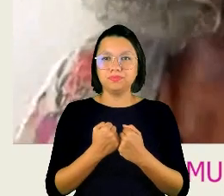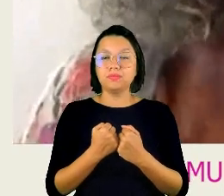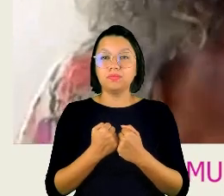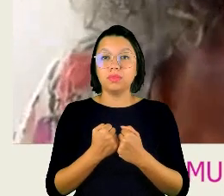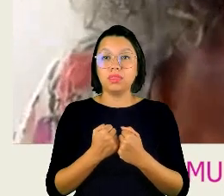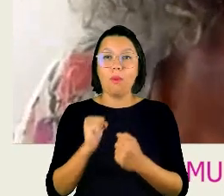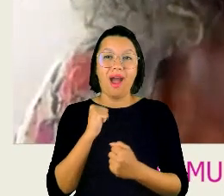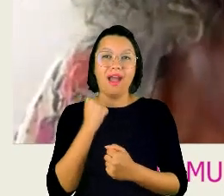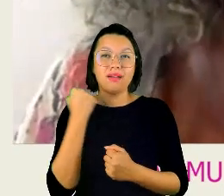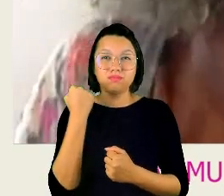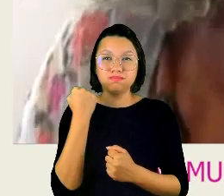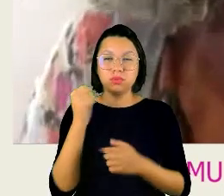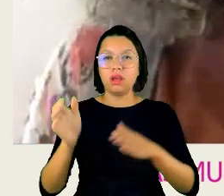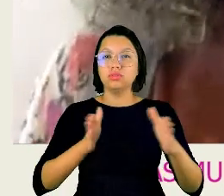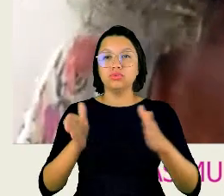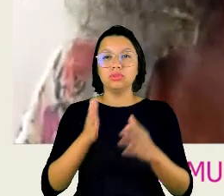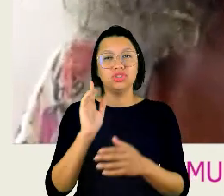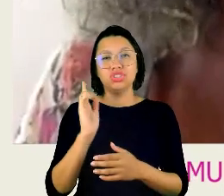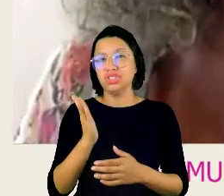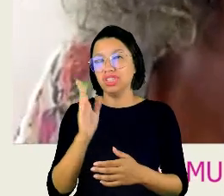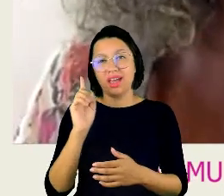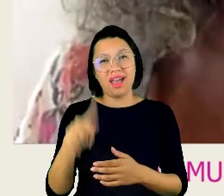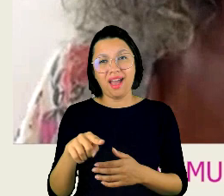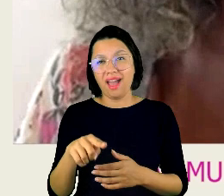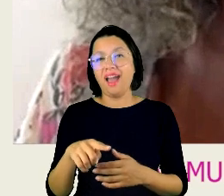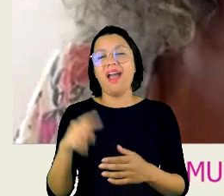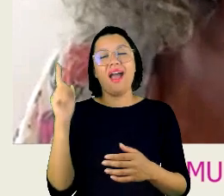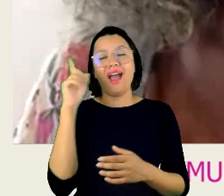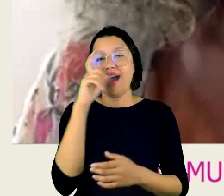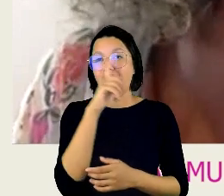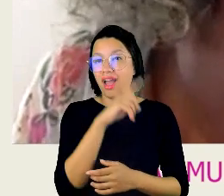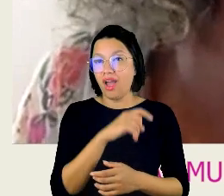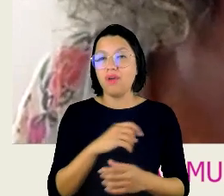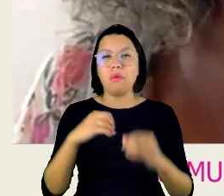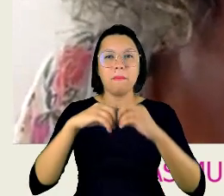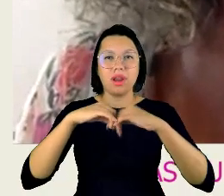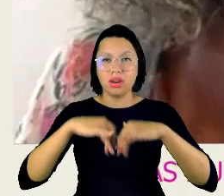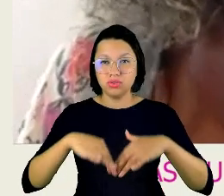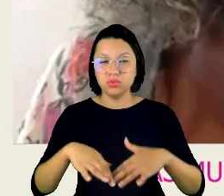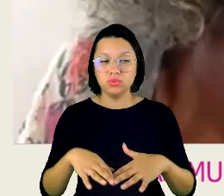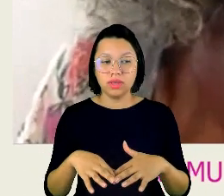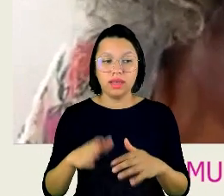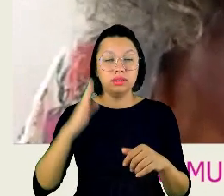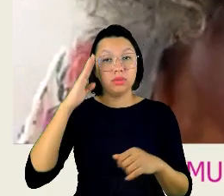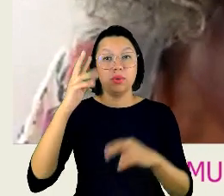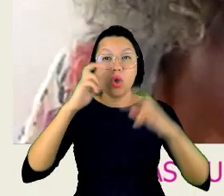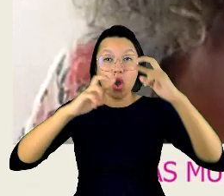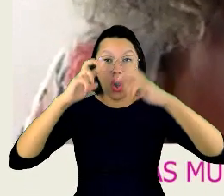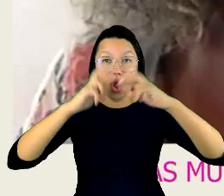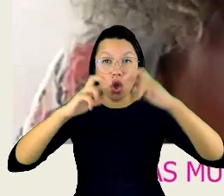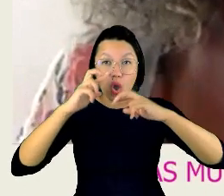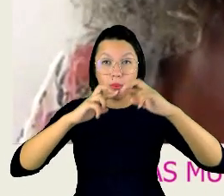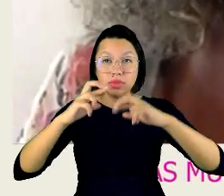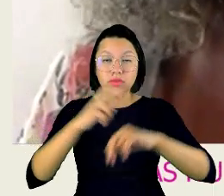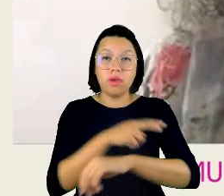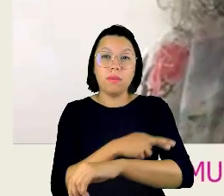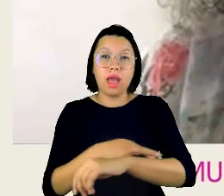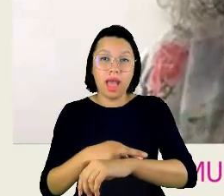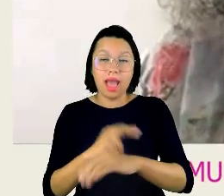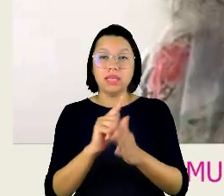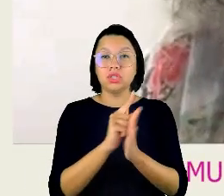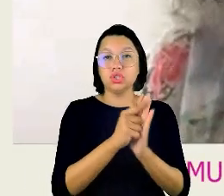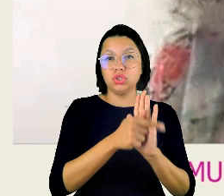num agravamento da situação que já é bastante precária, especialmente quando observamos recortes de classe, de raça e de